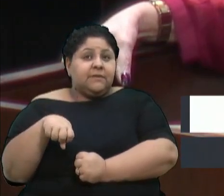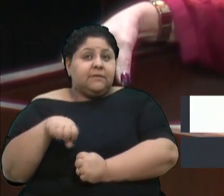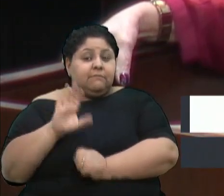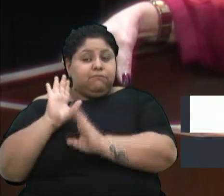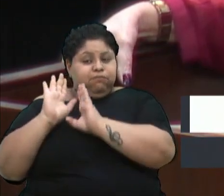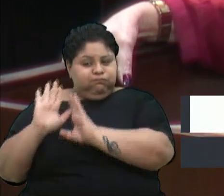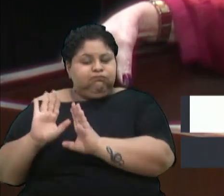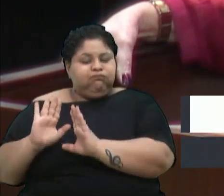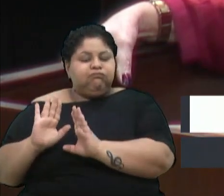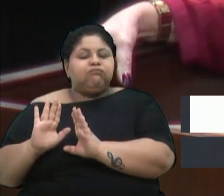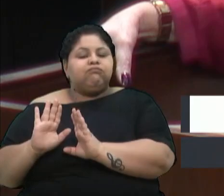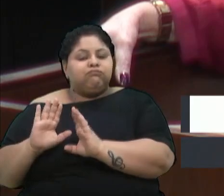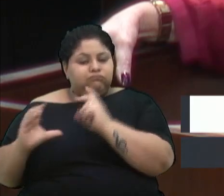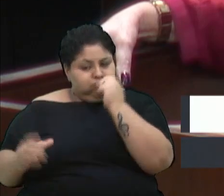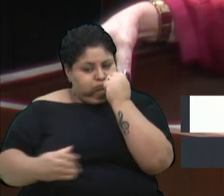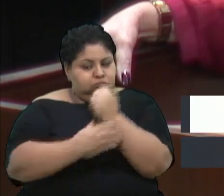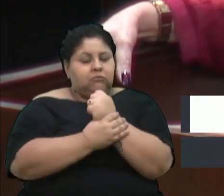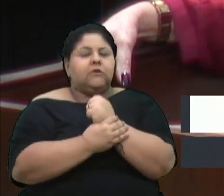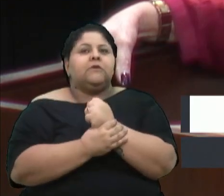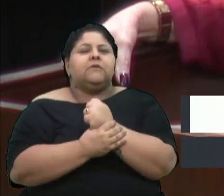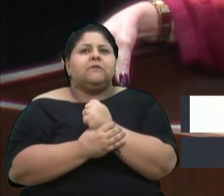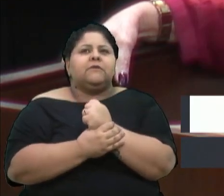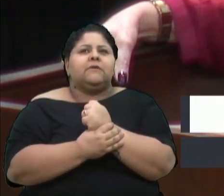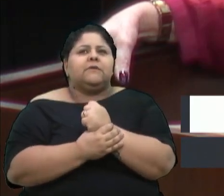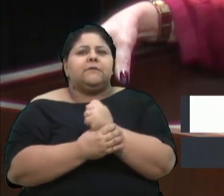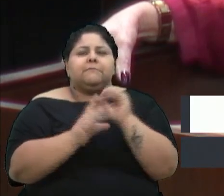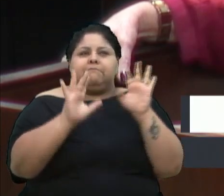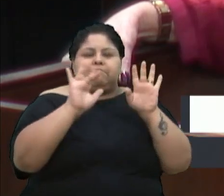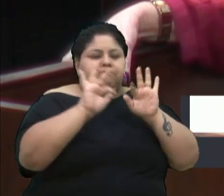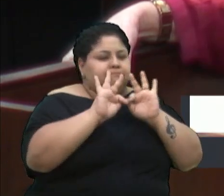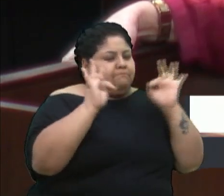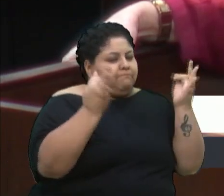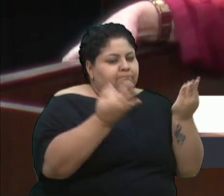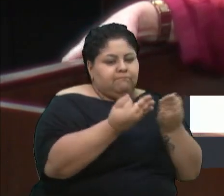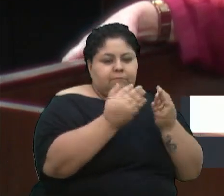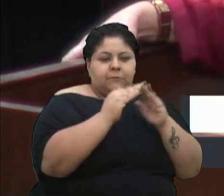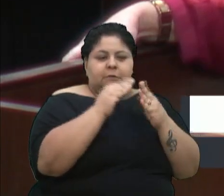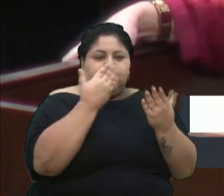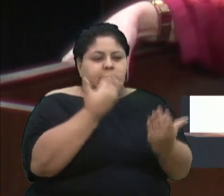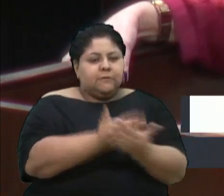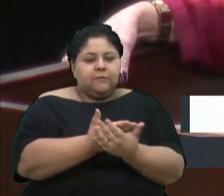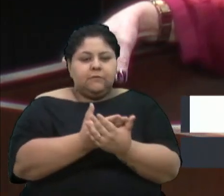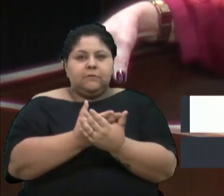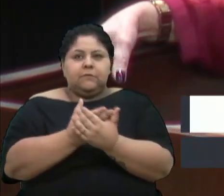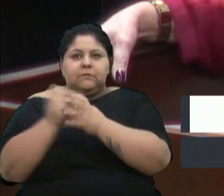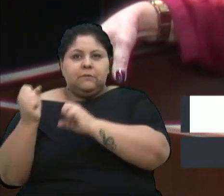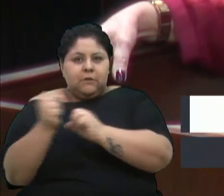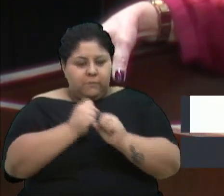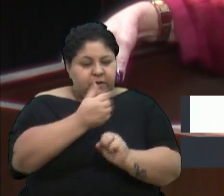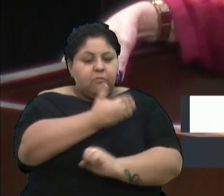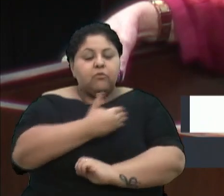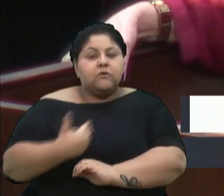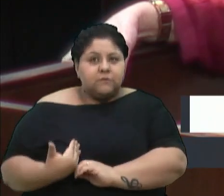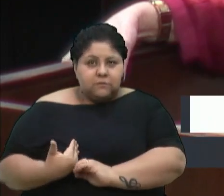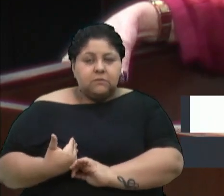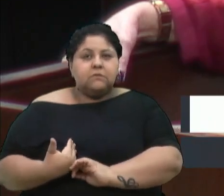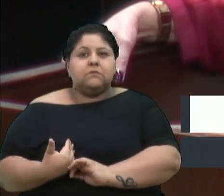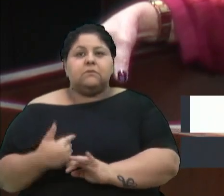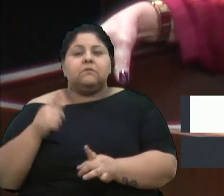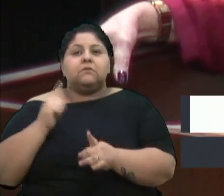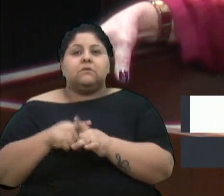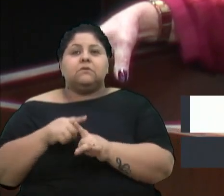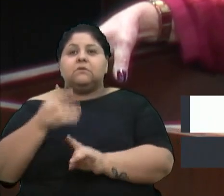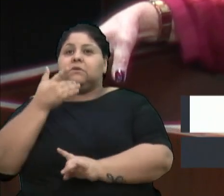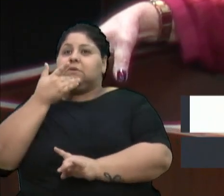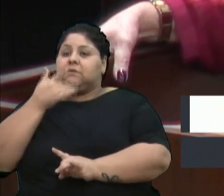mantidas, né? Devem ser garantidas pelas famílias, pelas escolas, pelo poder público, porque